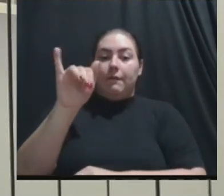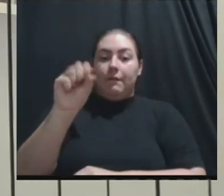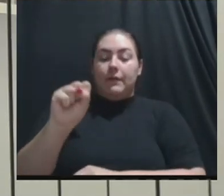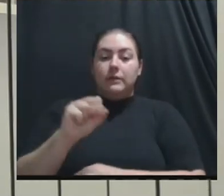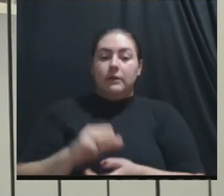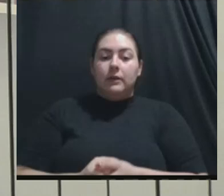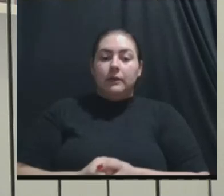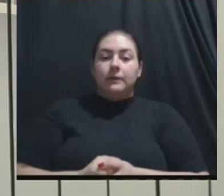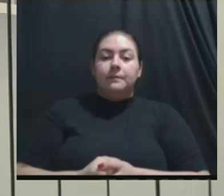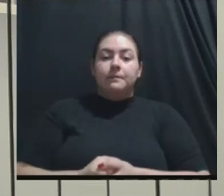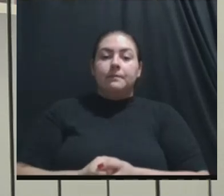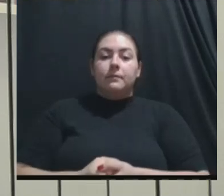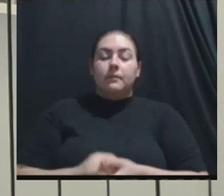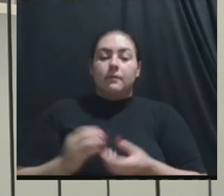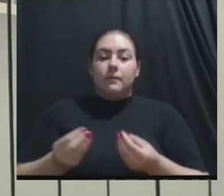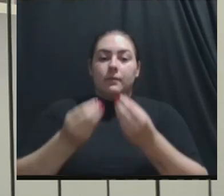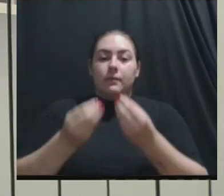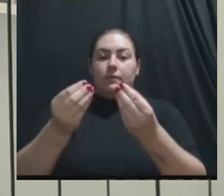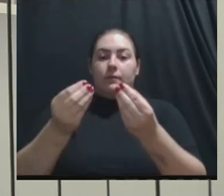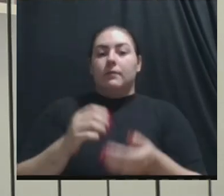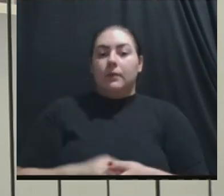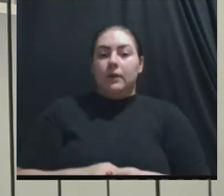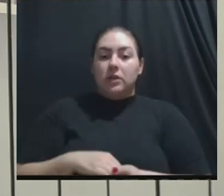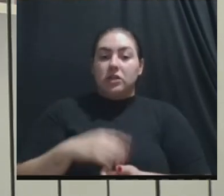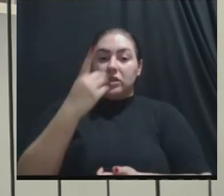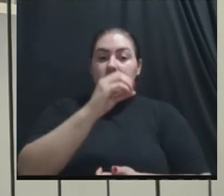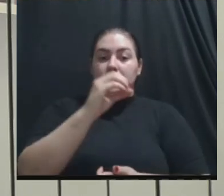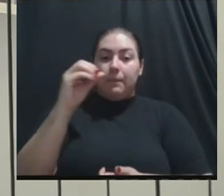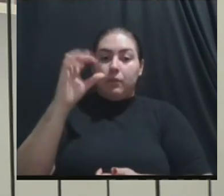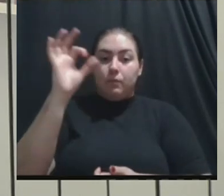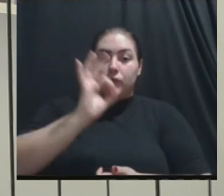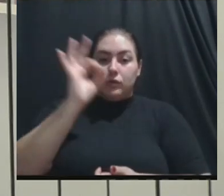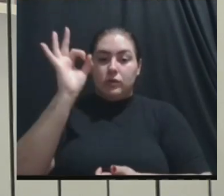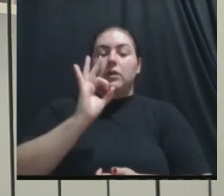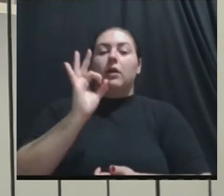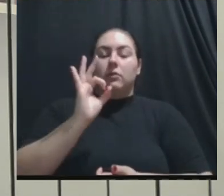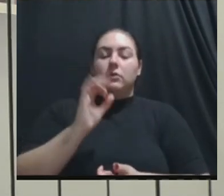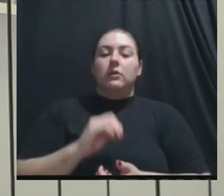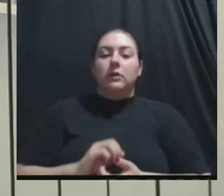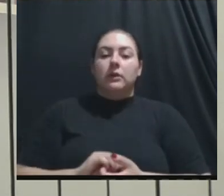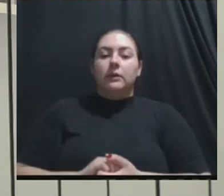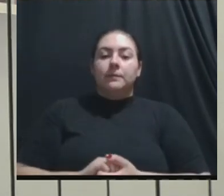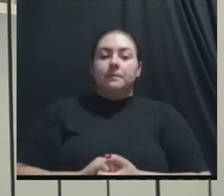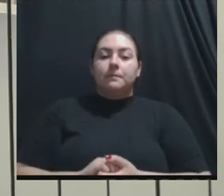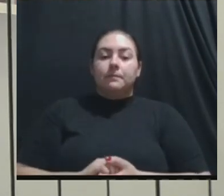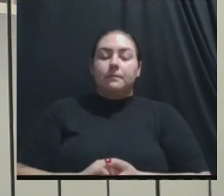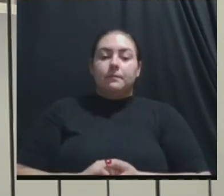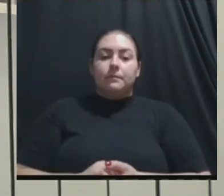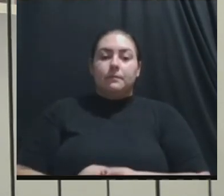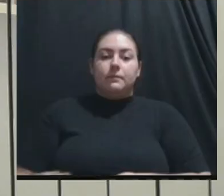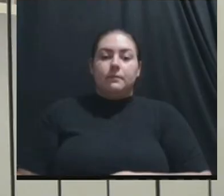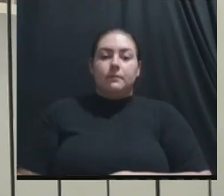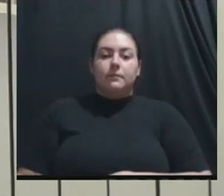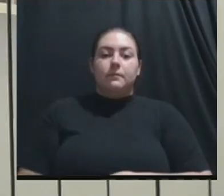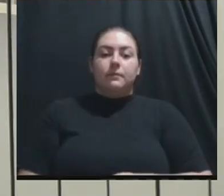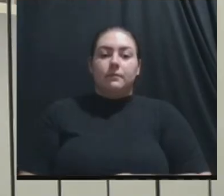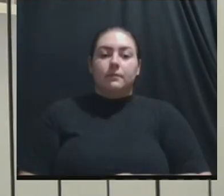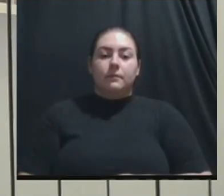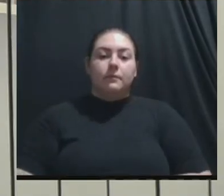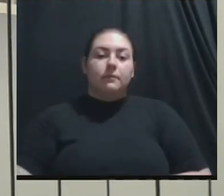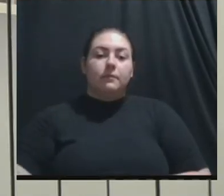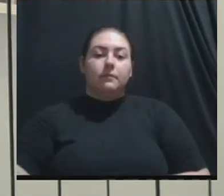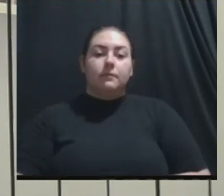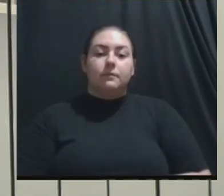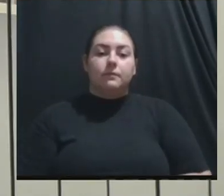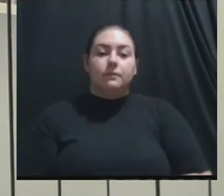de 100% em juros e multas. As negociações serão feitas exclusivamente pela internet